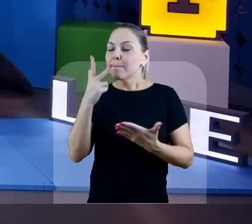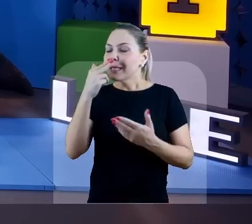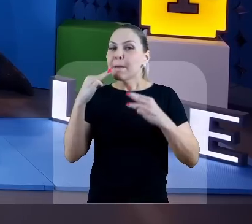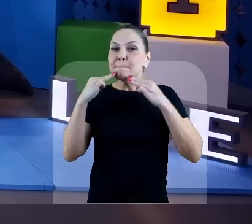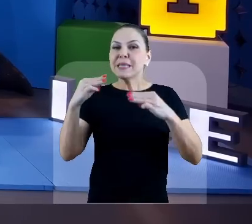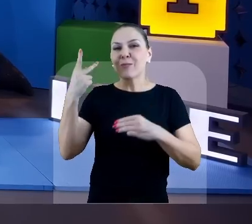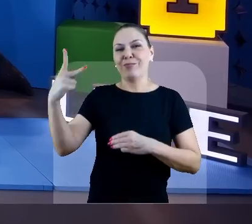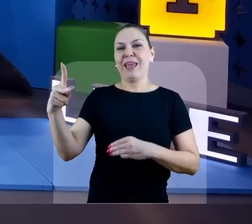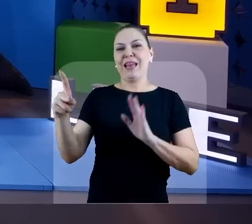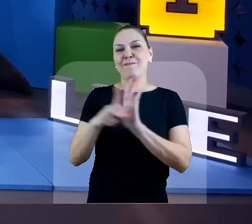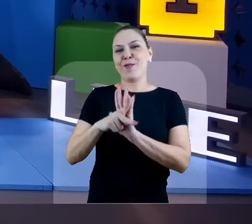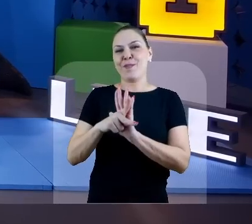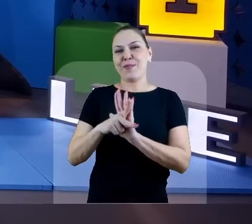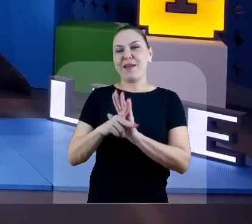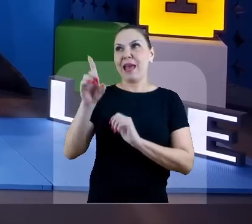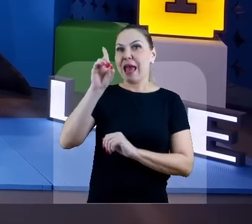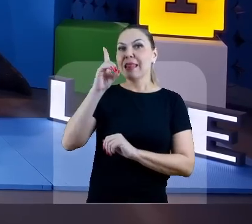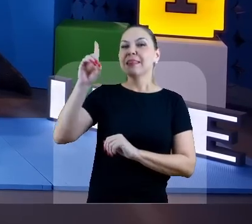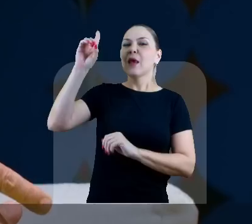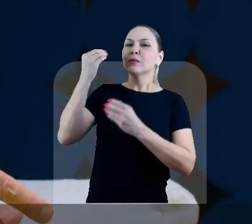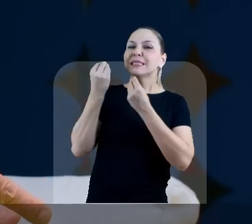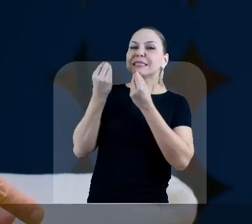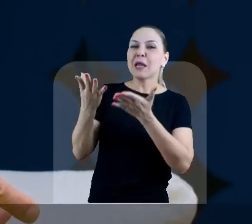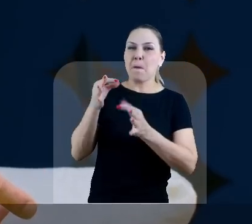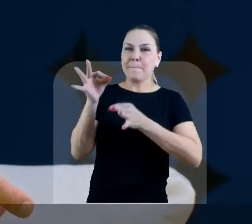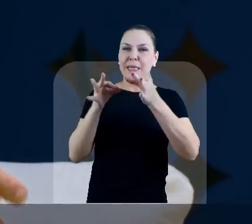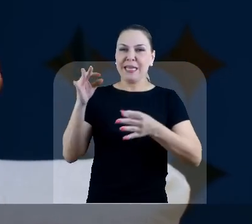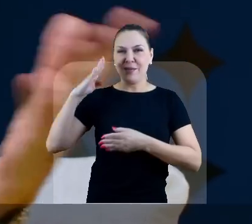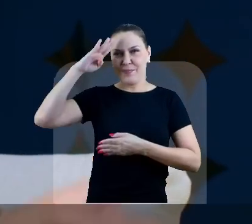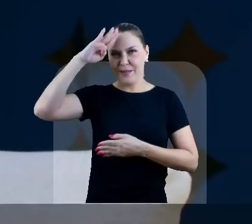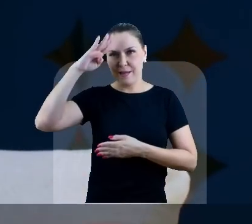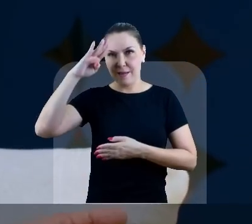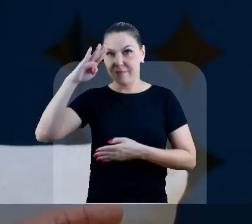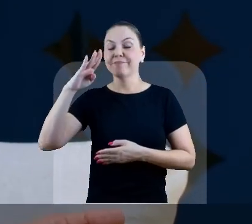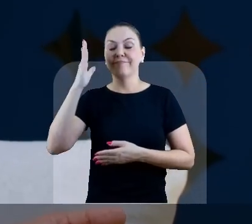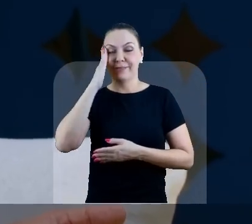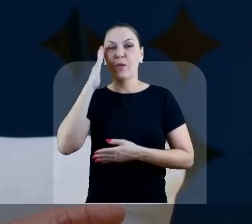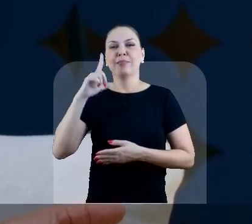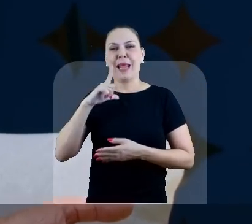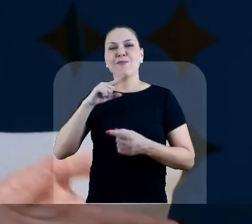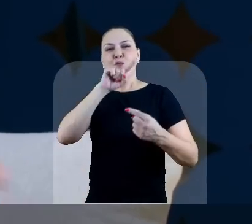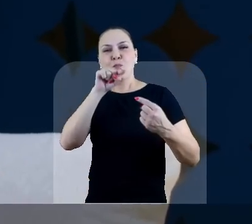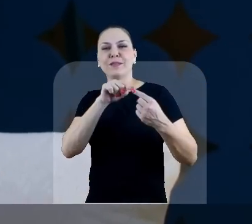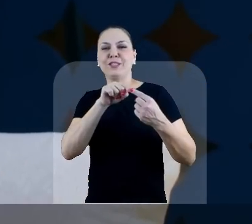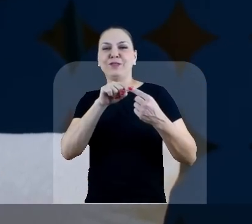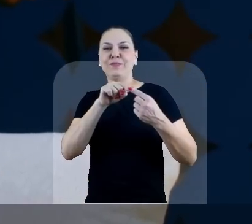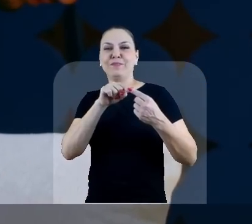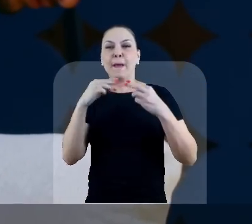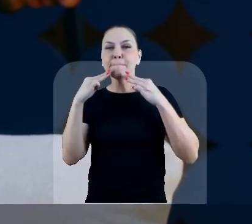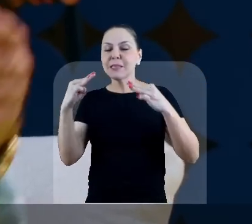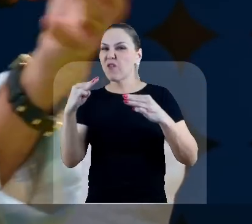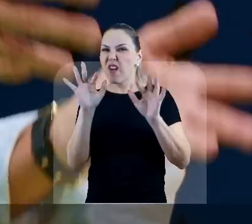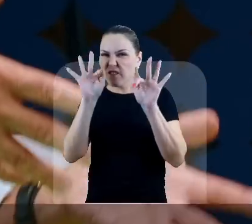é uma missão que Deus deu para ele e não deu por acaso. E essa missão, quer